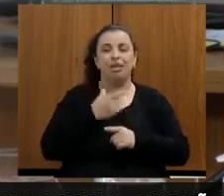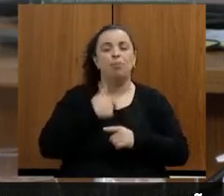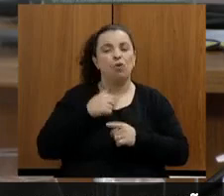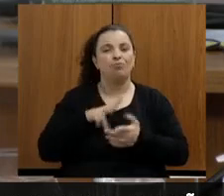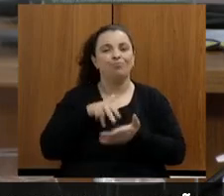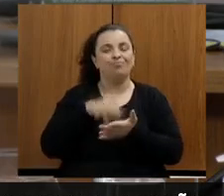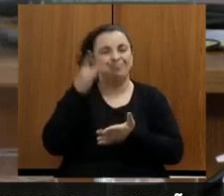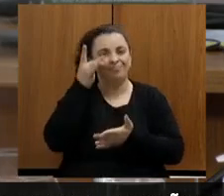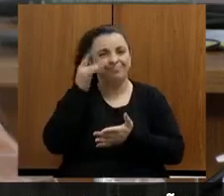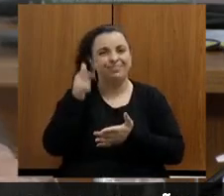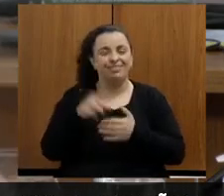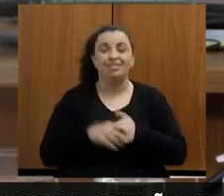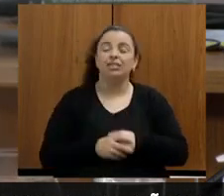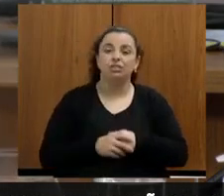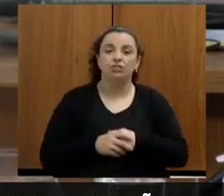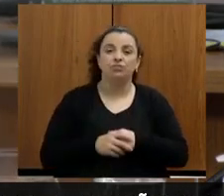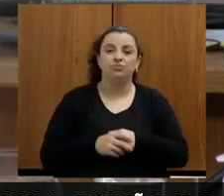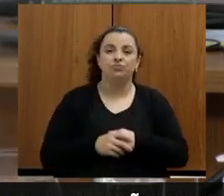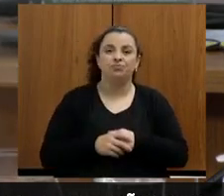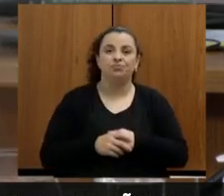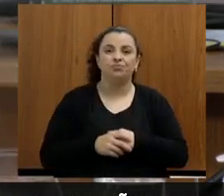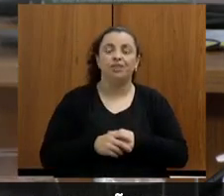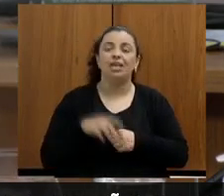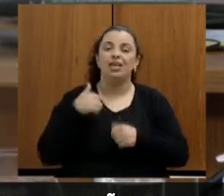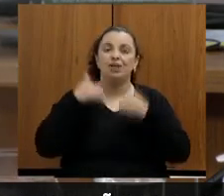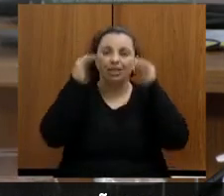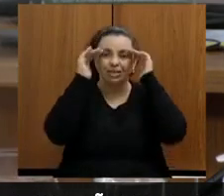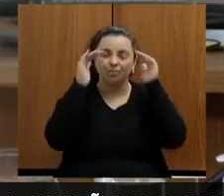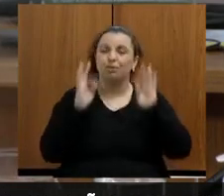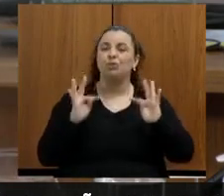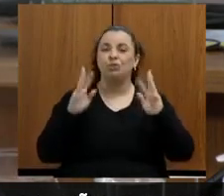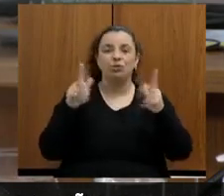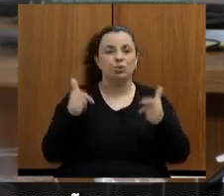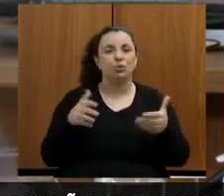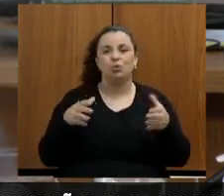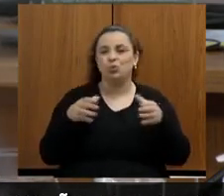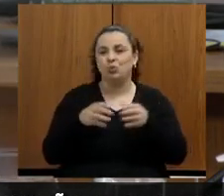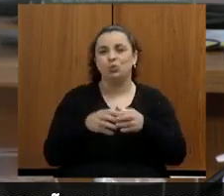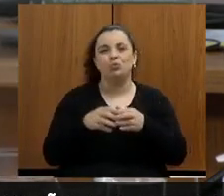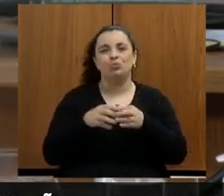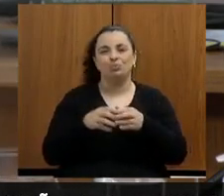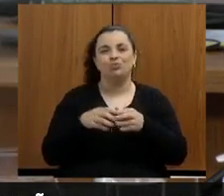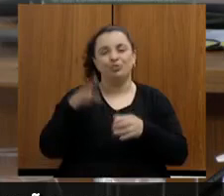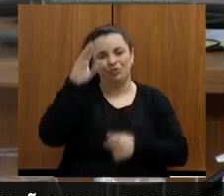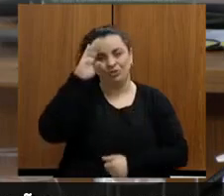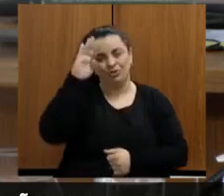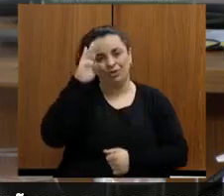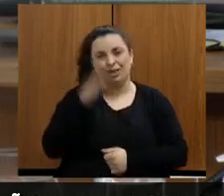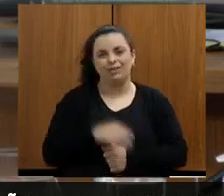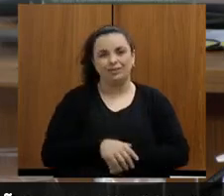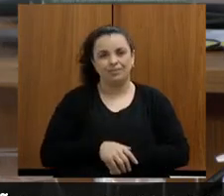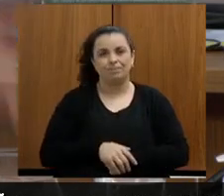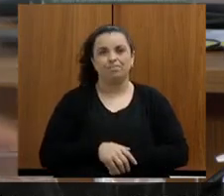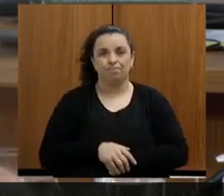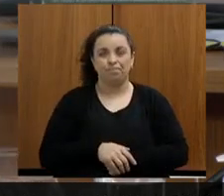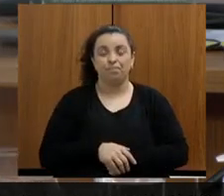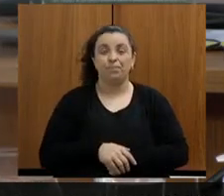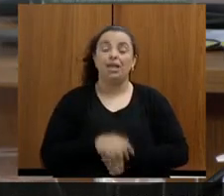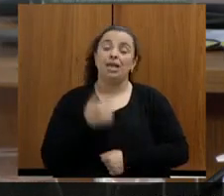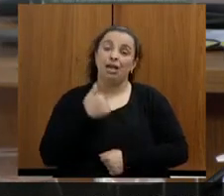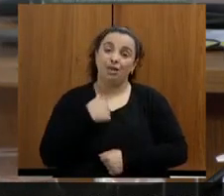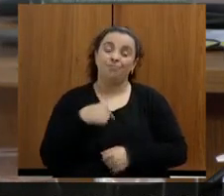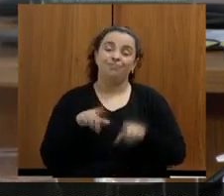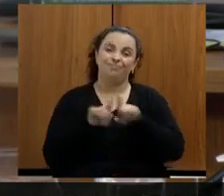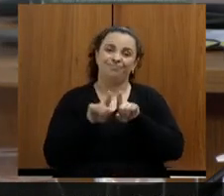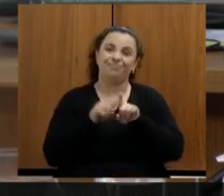também nosso respeito nosso contudo a Corporação mas aí vai os pedidos também né como o senhor